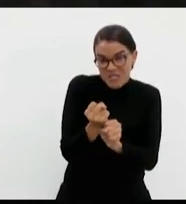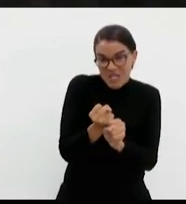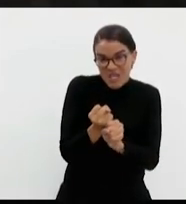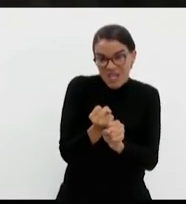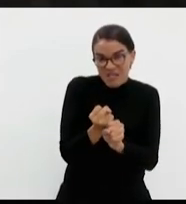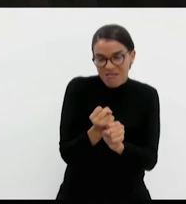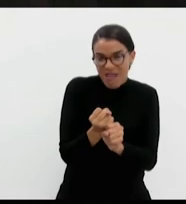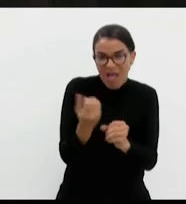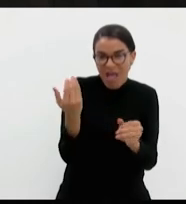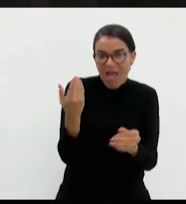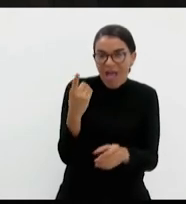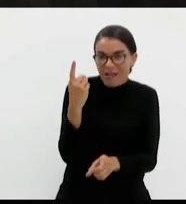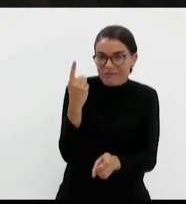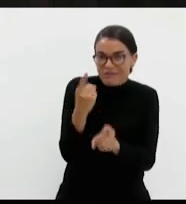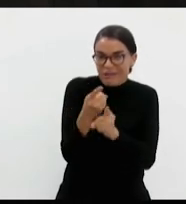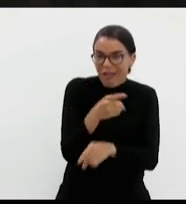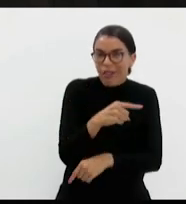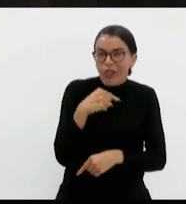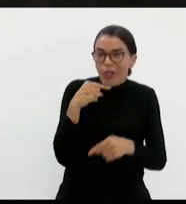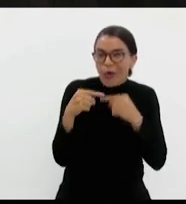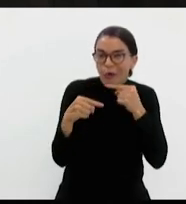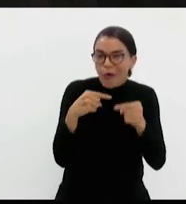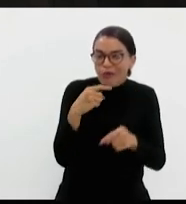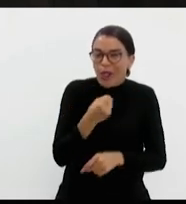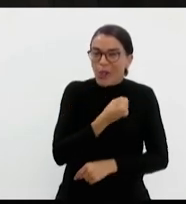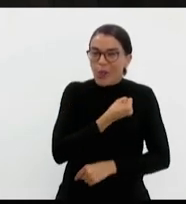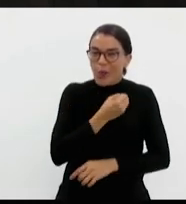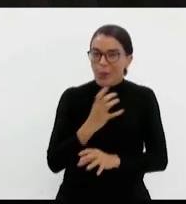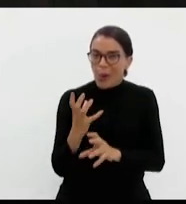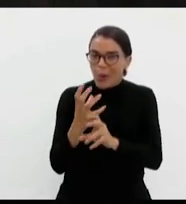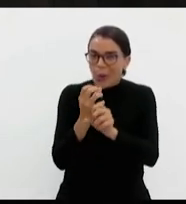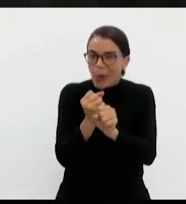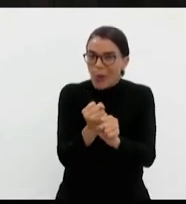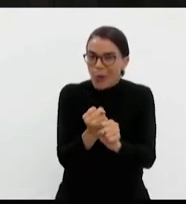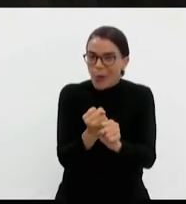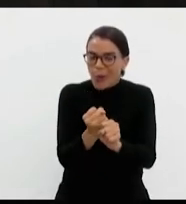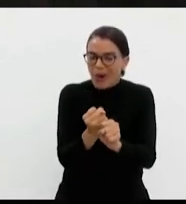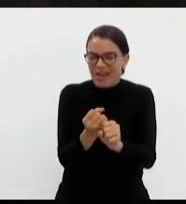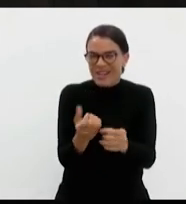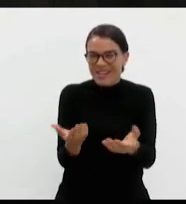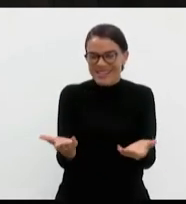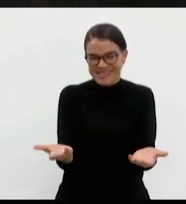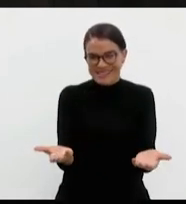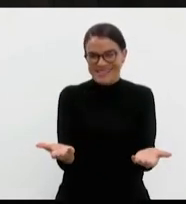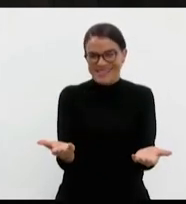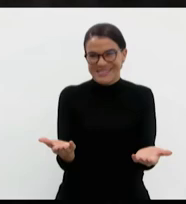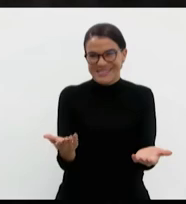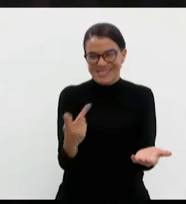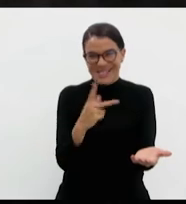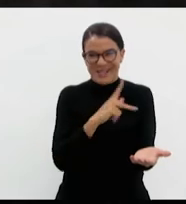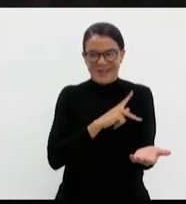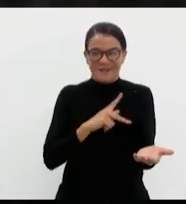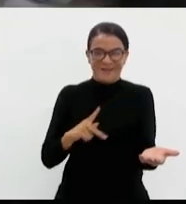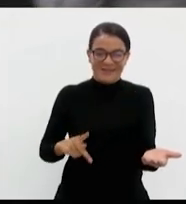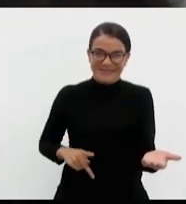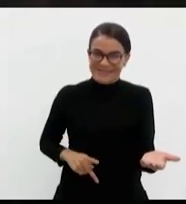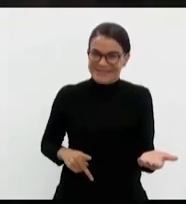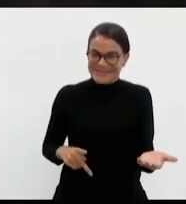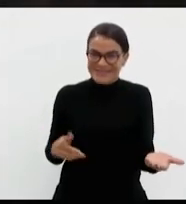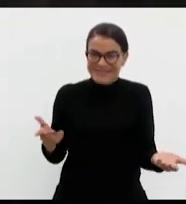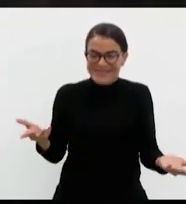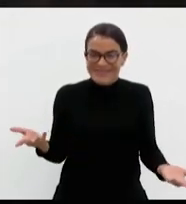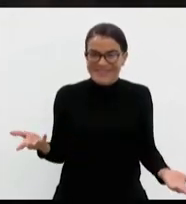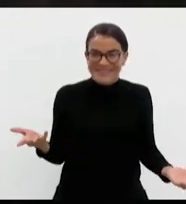ela descobre que ela tem dúvidas sobre os números do esgoto. Senhor presidente, é